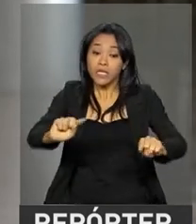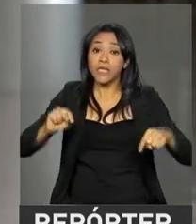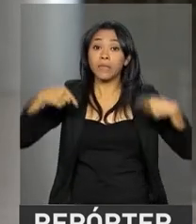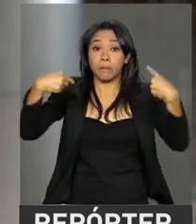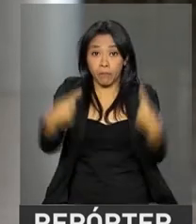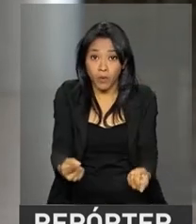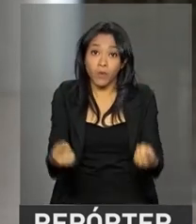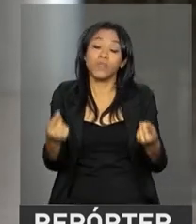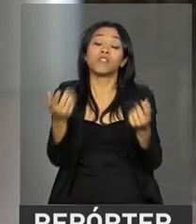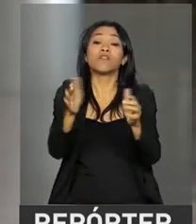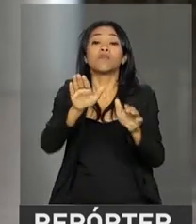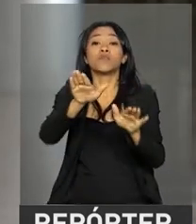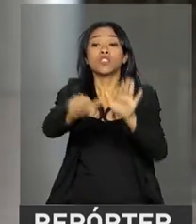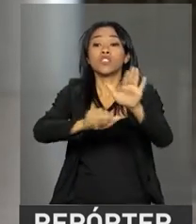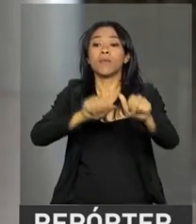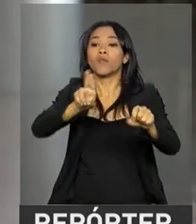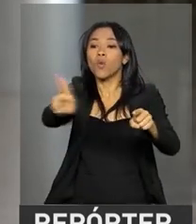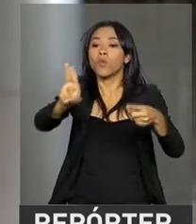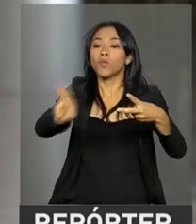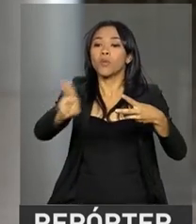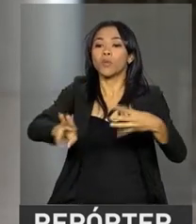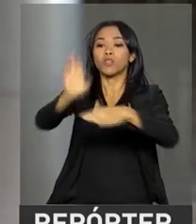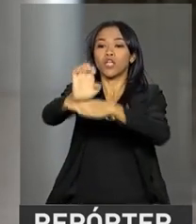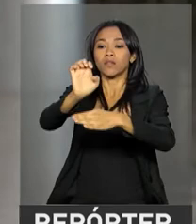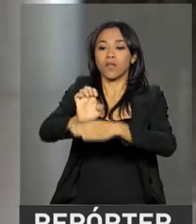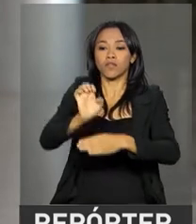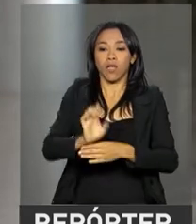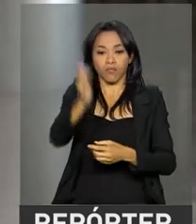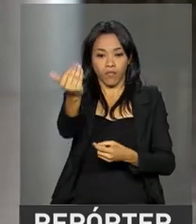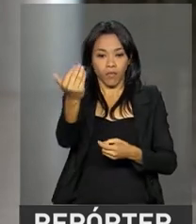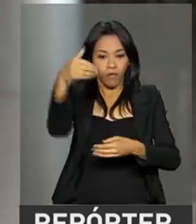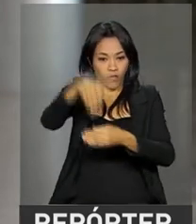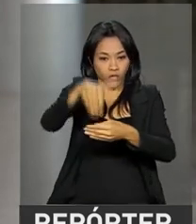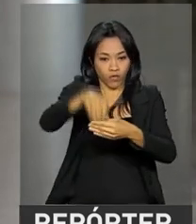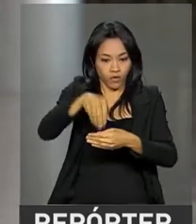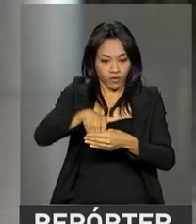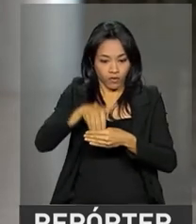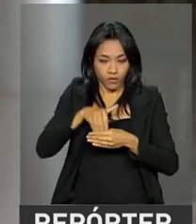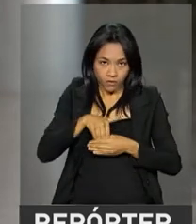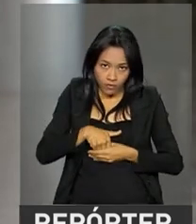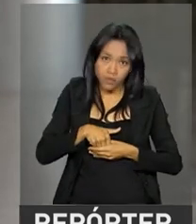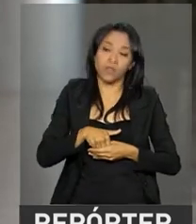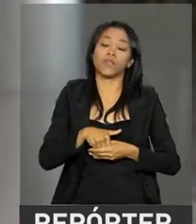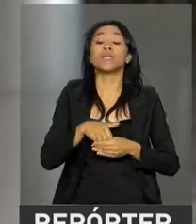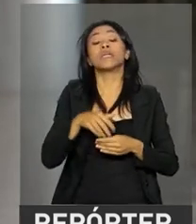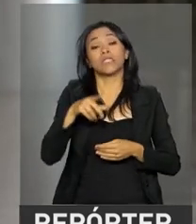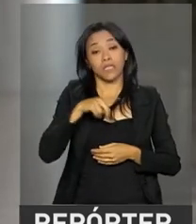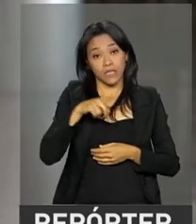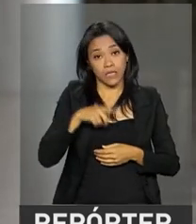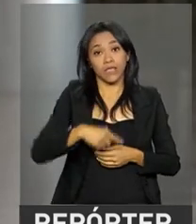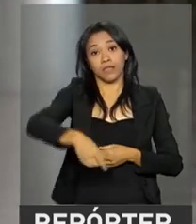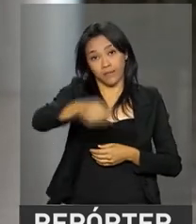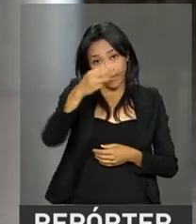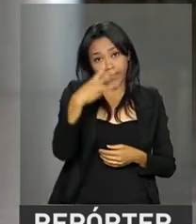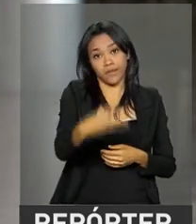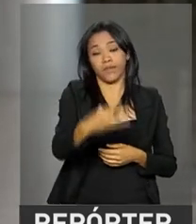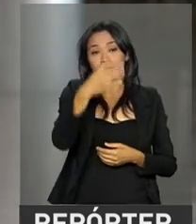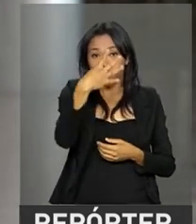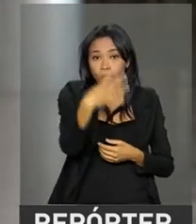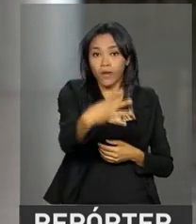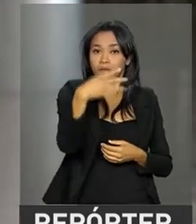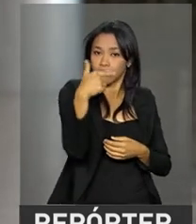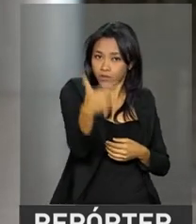nominal para votação por estado e será proclamado o resultado com o voto de no mínimo 300 e 42